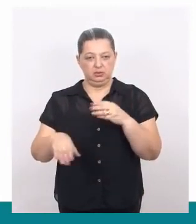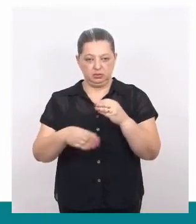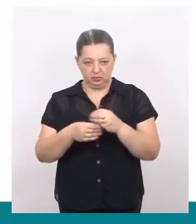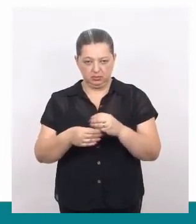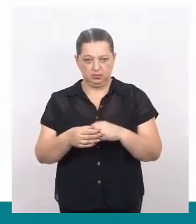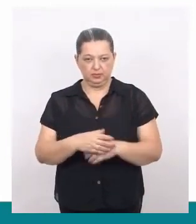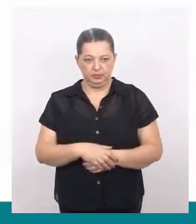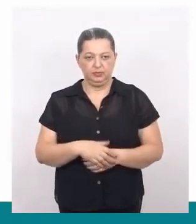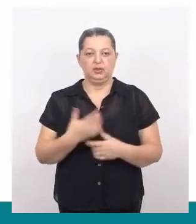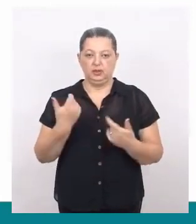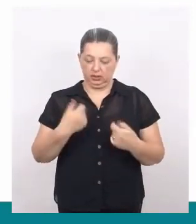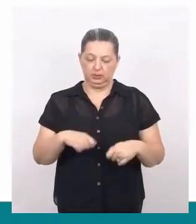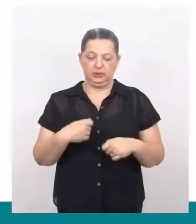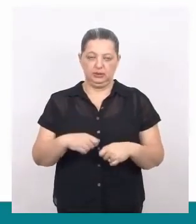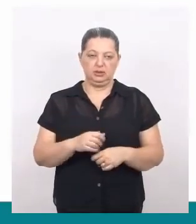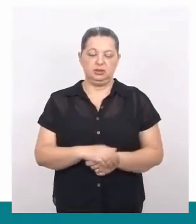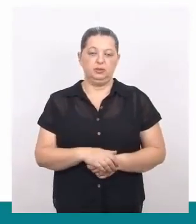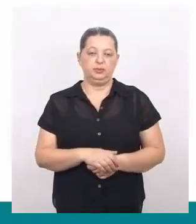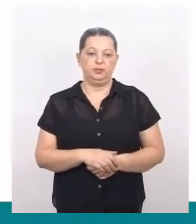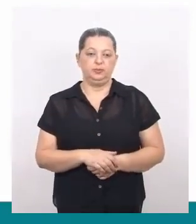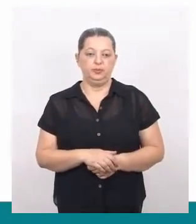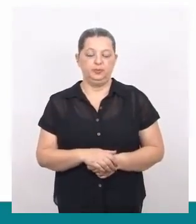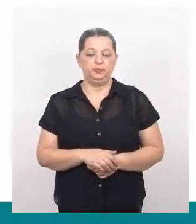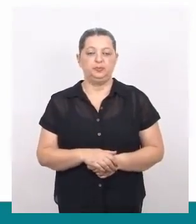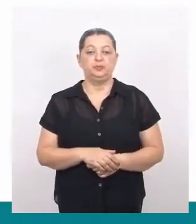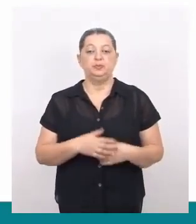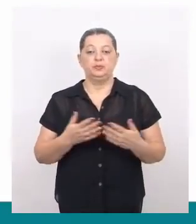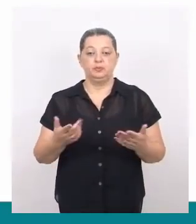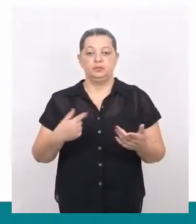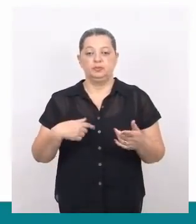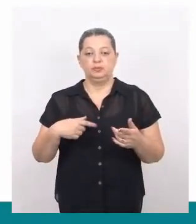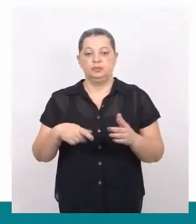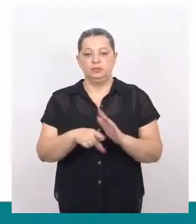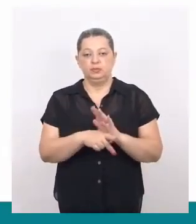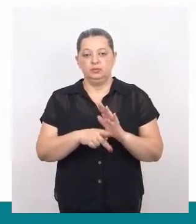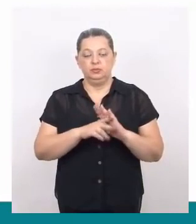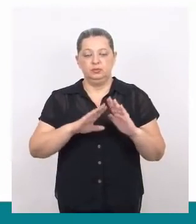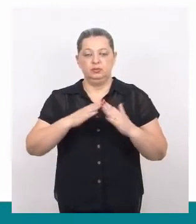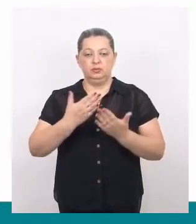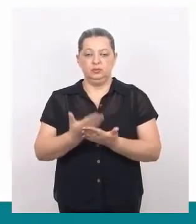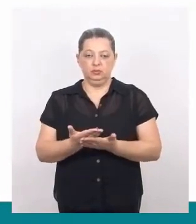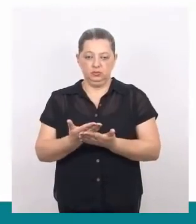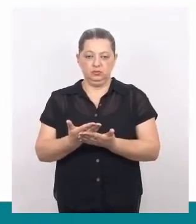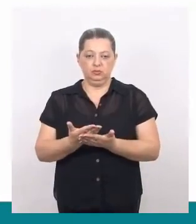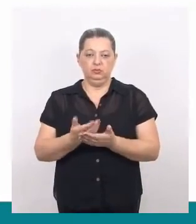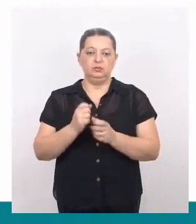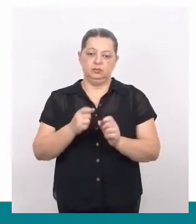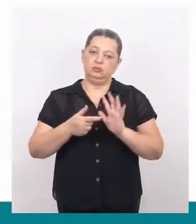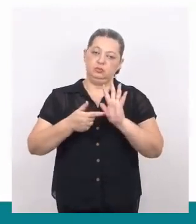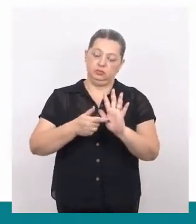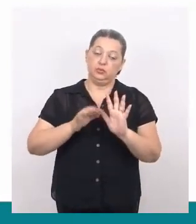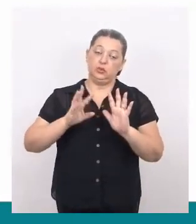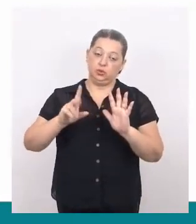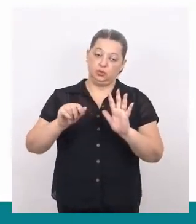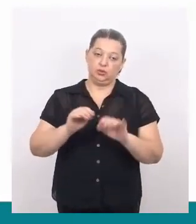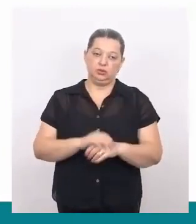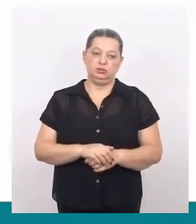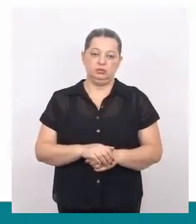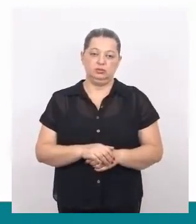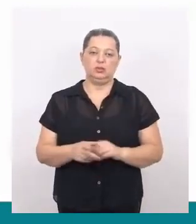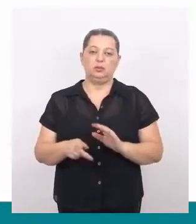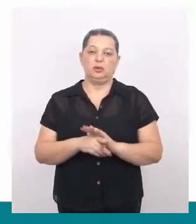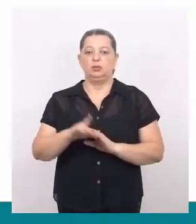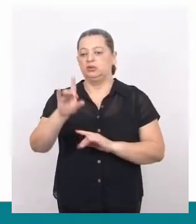realizar a atribuição, tá? Eventualmente, em unidade escolar, pode aparecer todas, e aí em nível de diretoria já